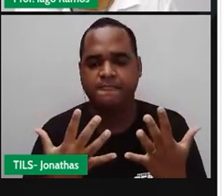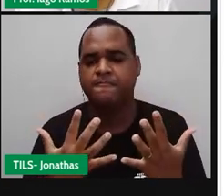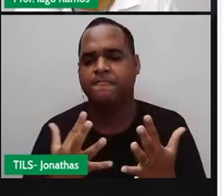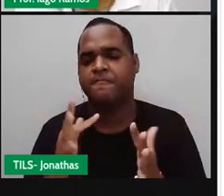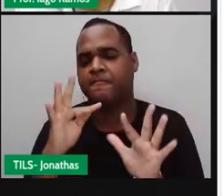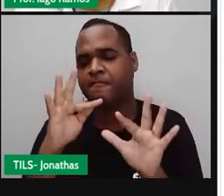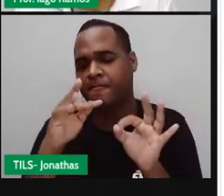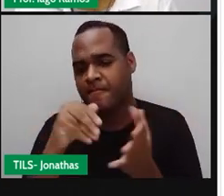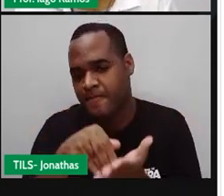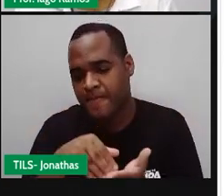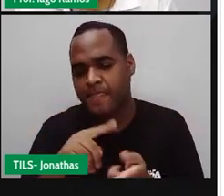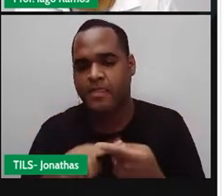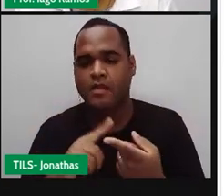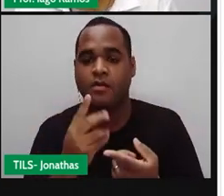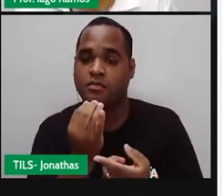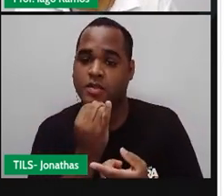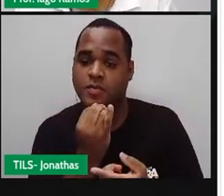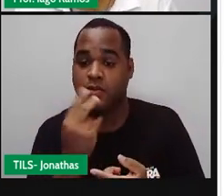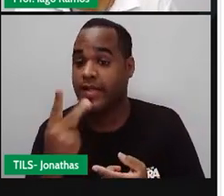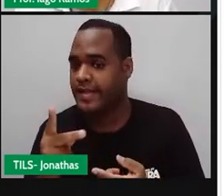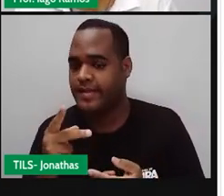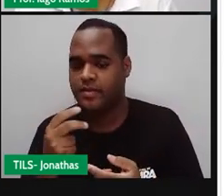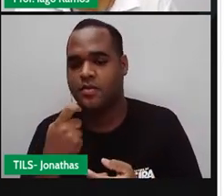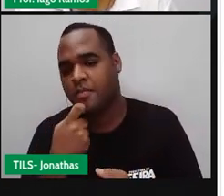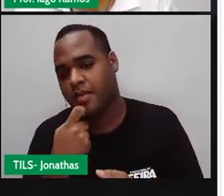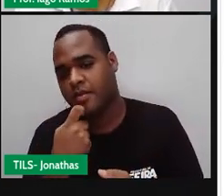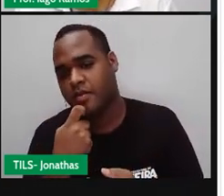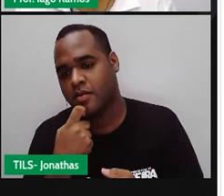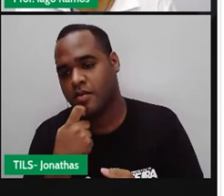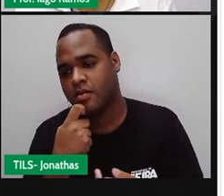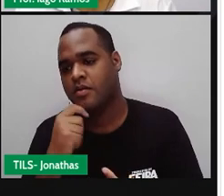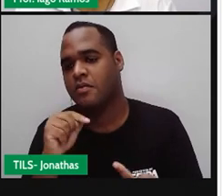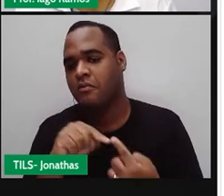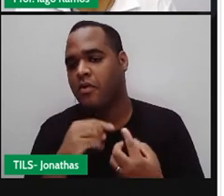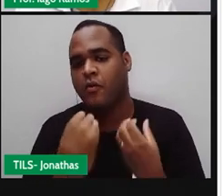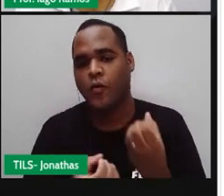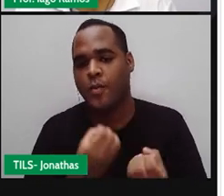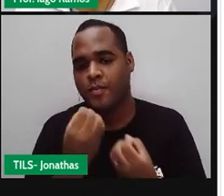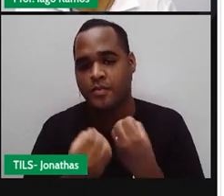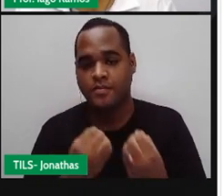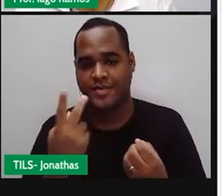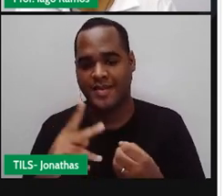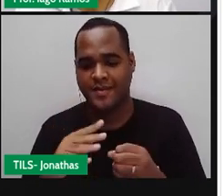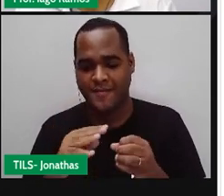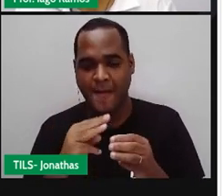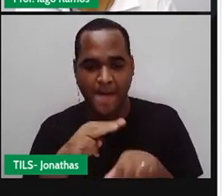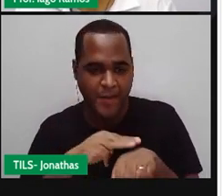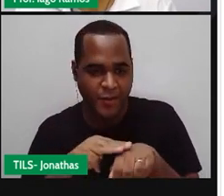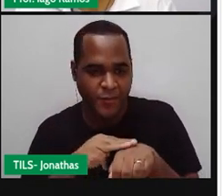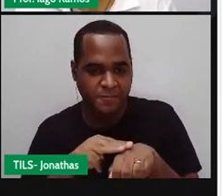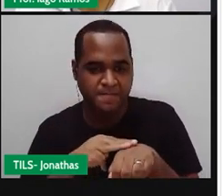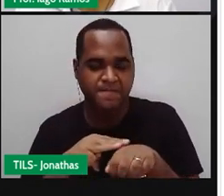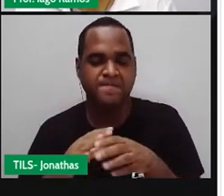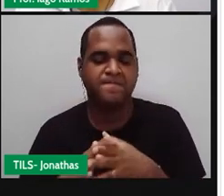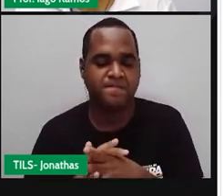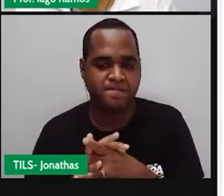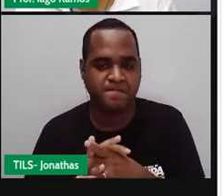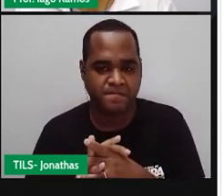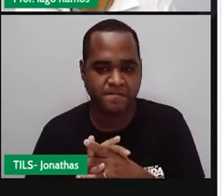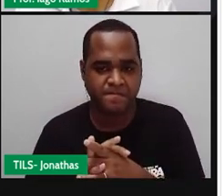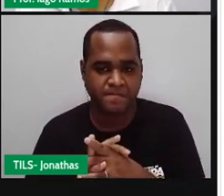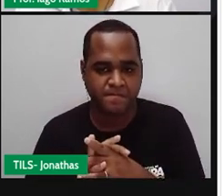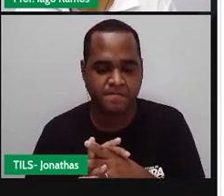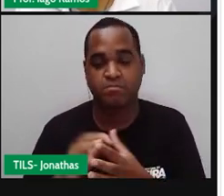tenha parte de atum que essa daqui ó marronzinha tão de 8